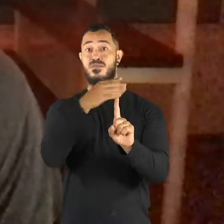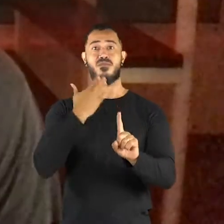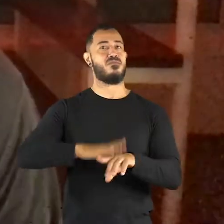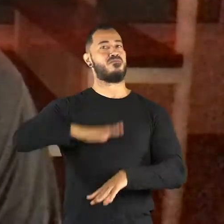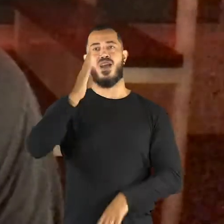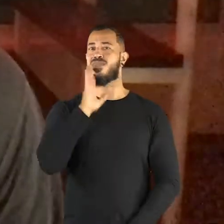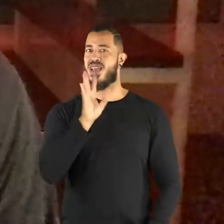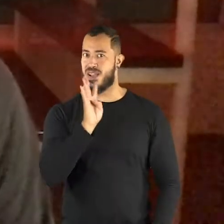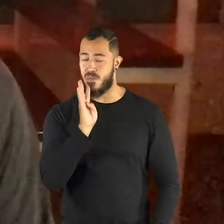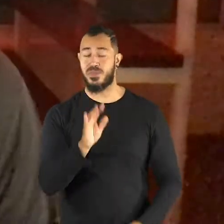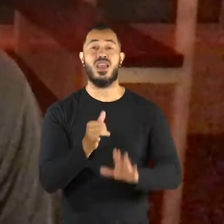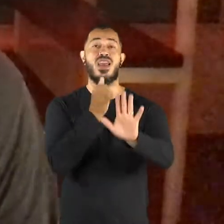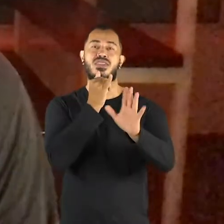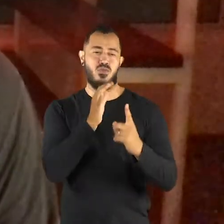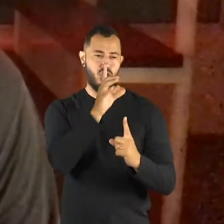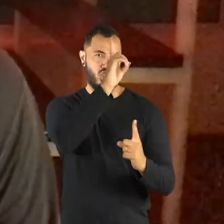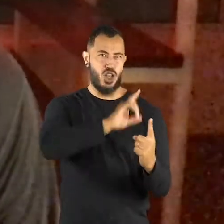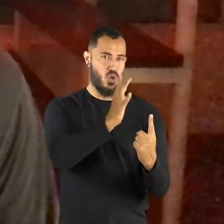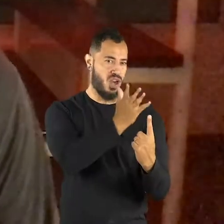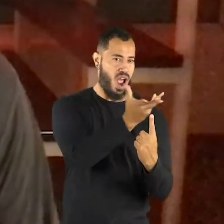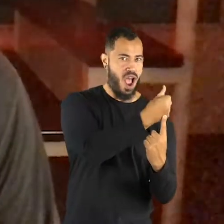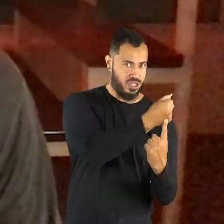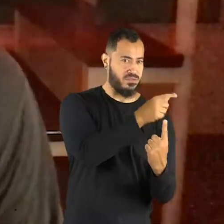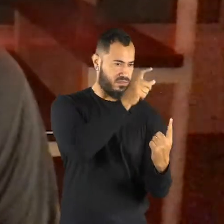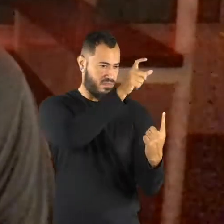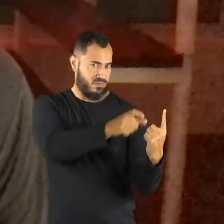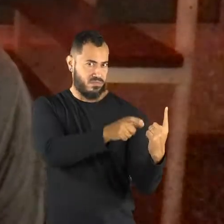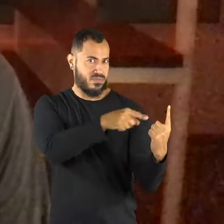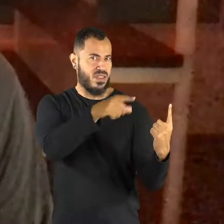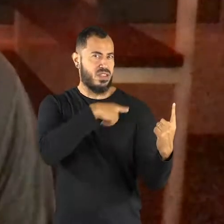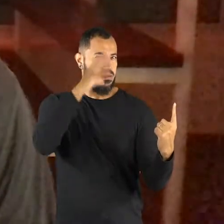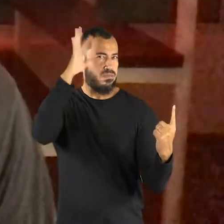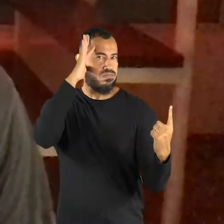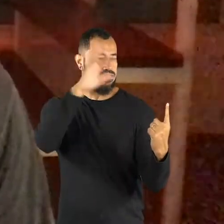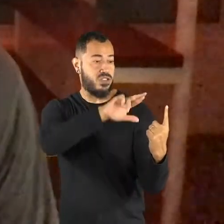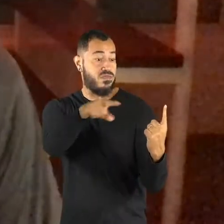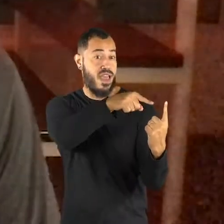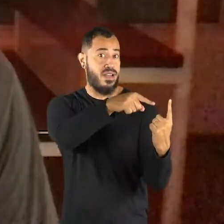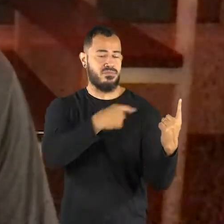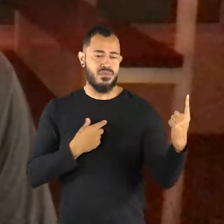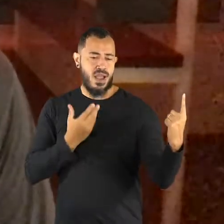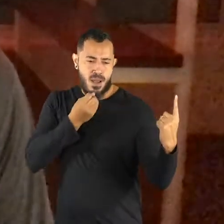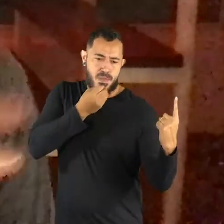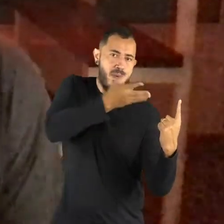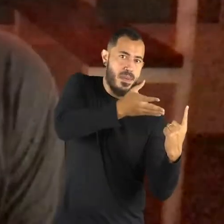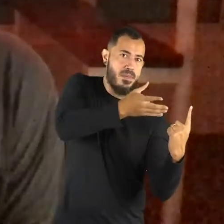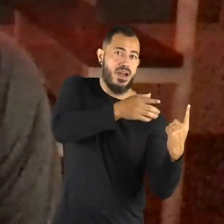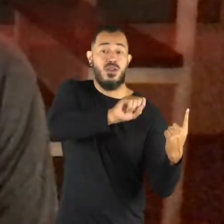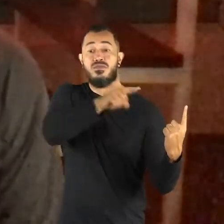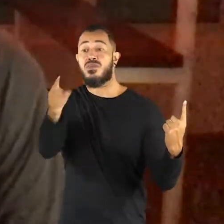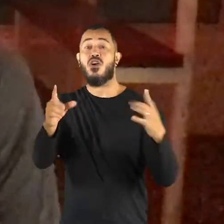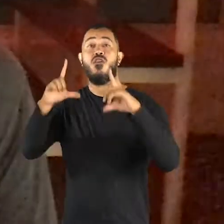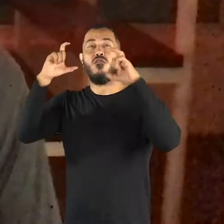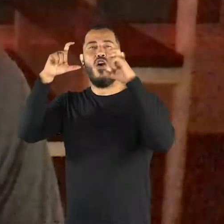legal. Um diretor de arte ou uma diretora de arte vai ter um conjunto de referências muito interessante. Um fotógrafo vai te